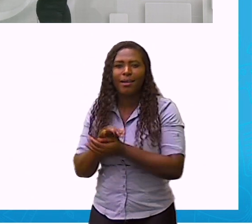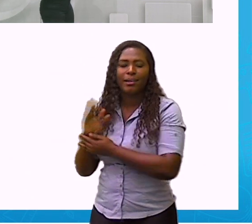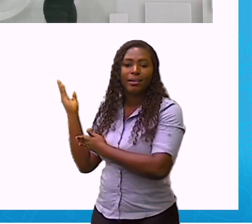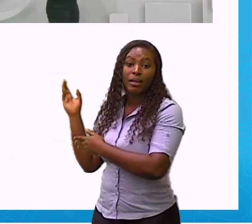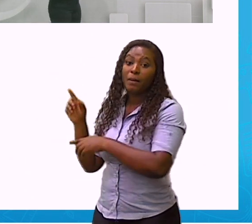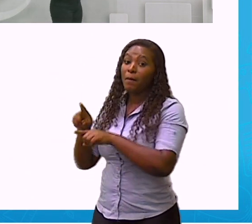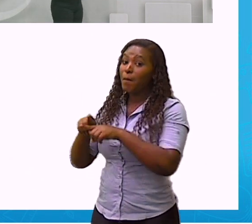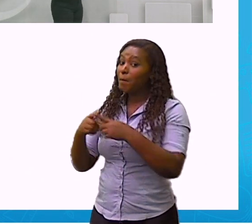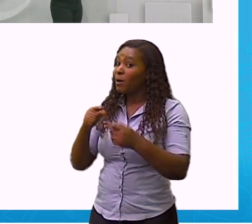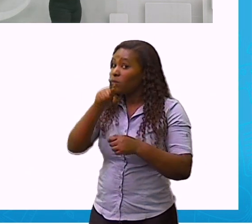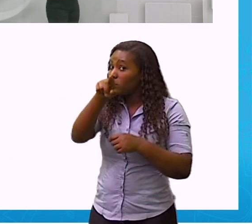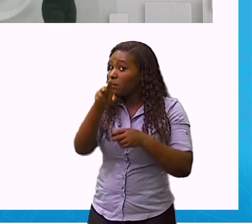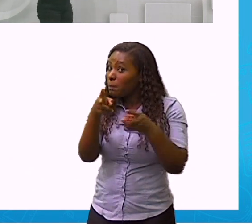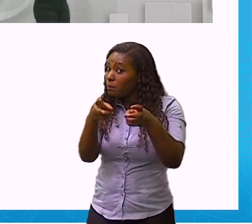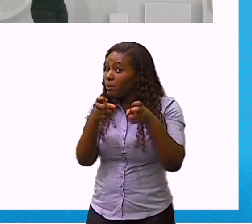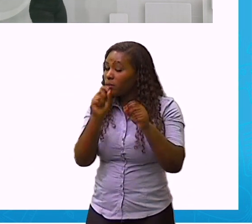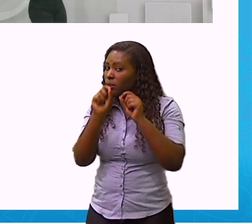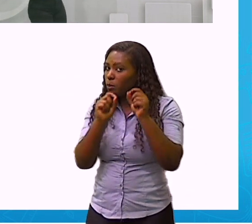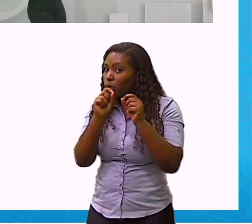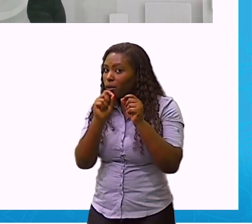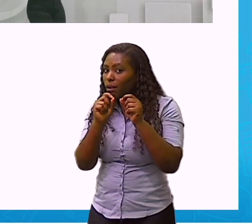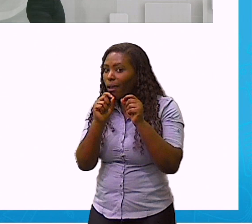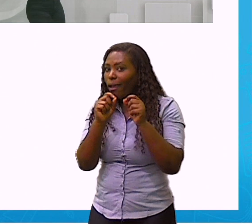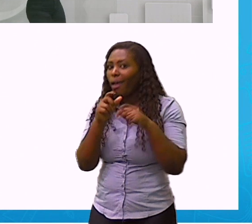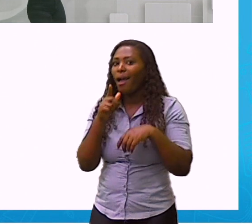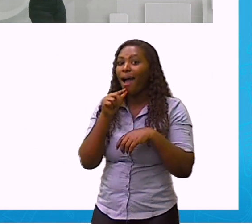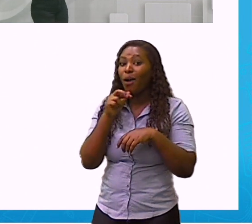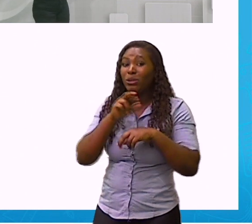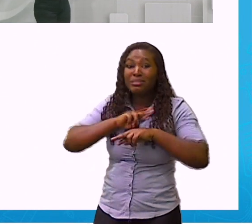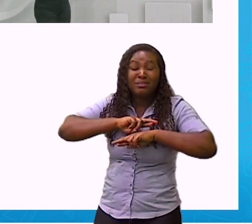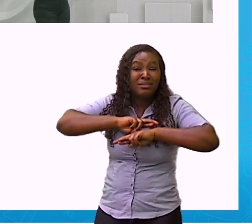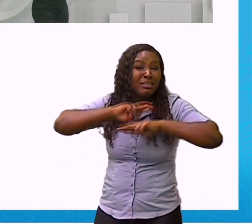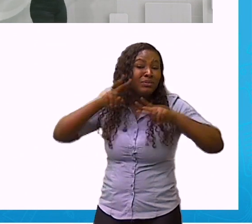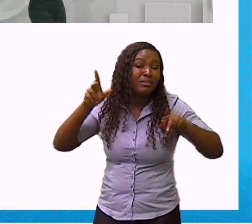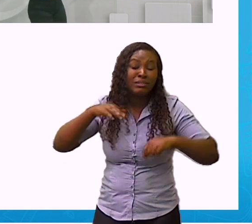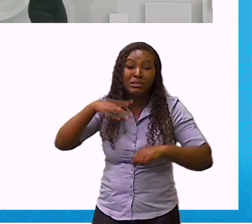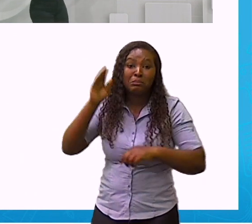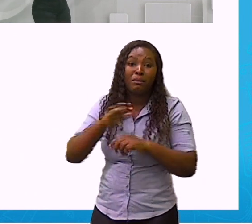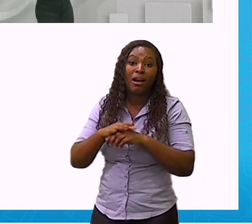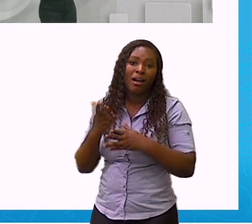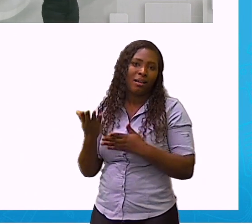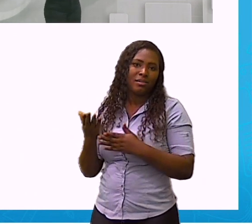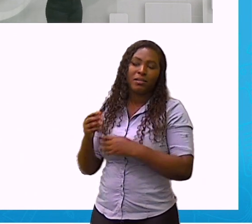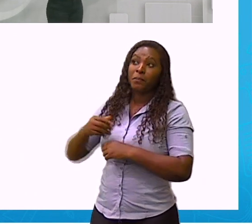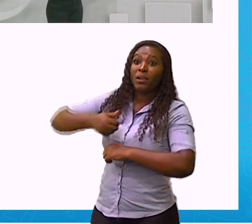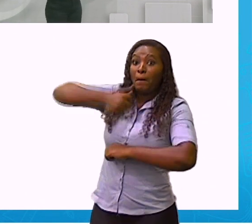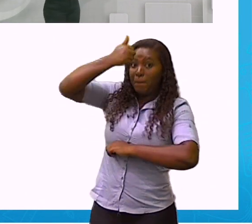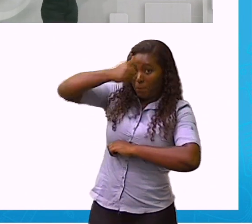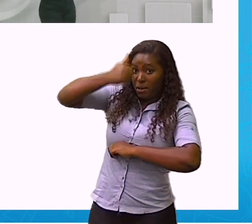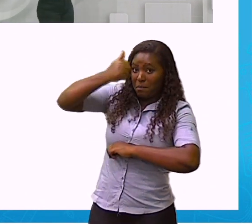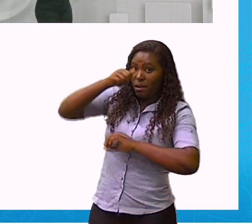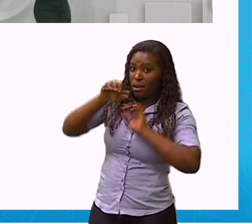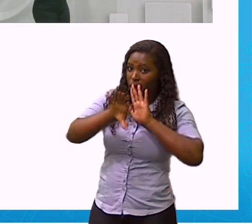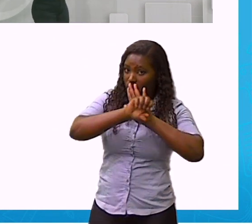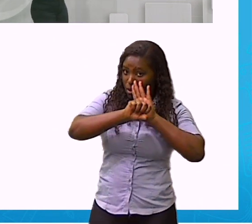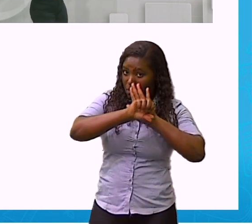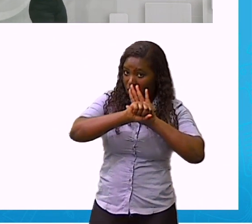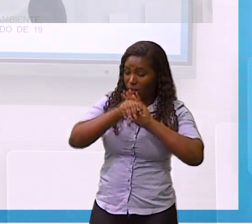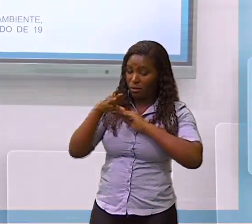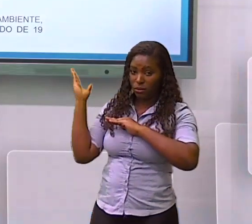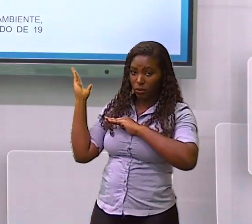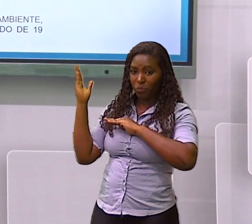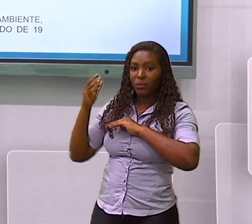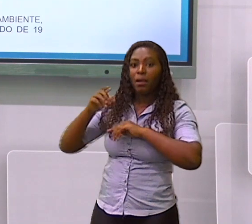aonde tem a reflexão muito clara do sol. Já aqui embaixo você não consegue perceber. Você